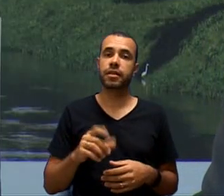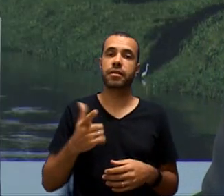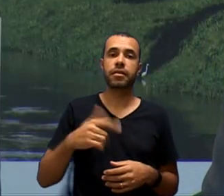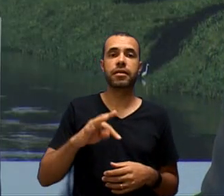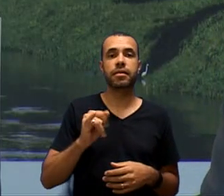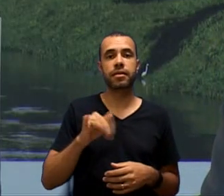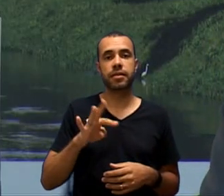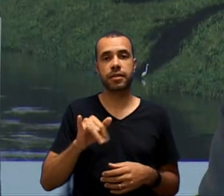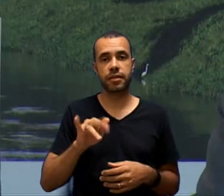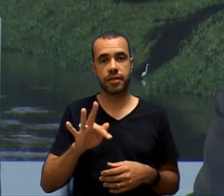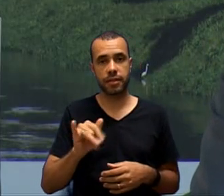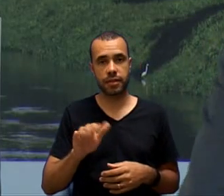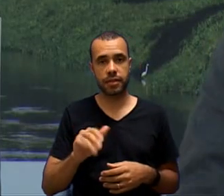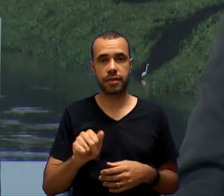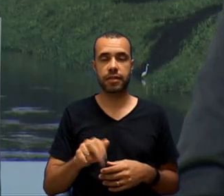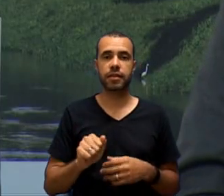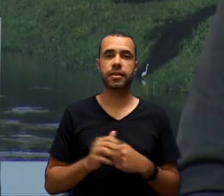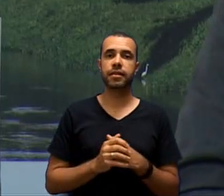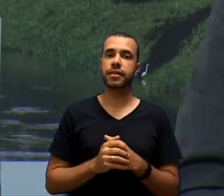Tiziana.